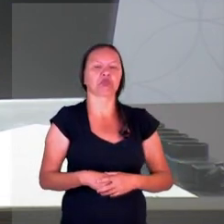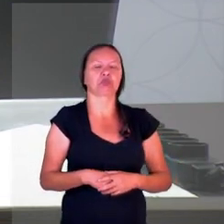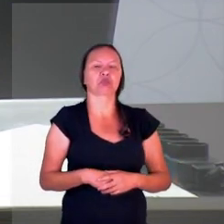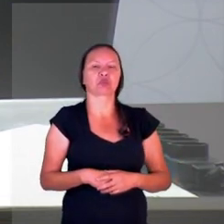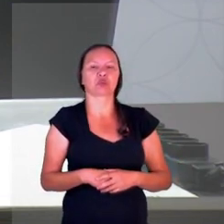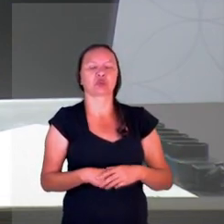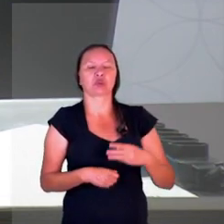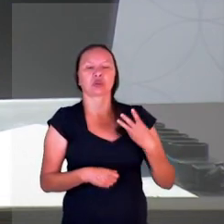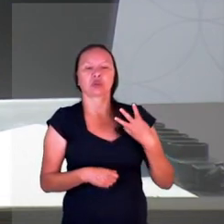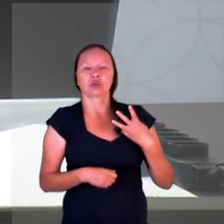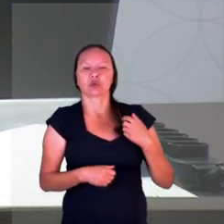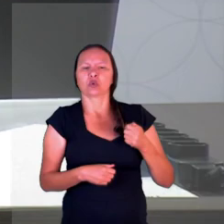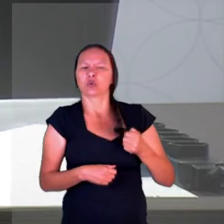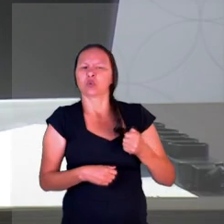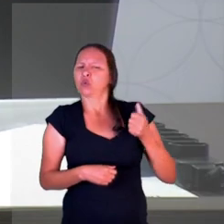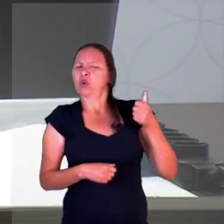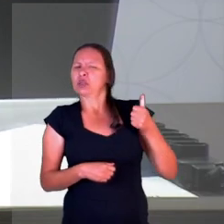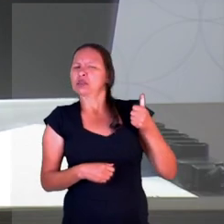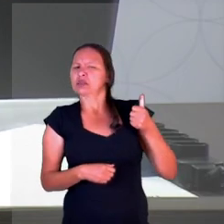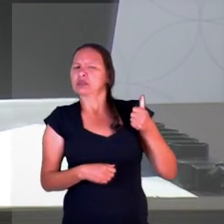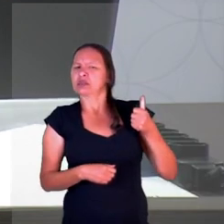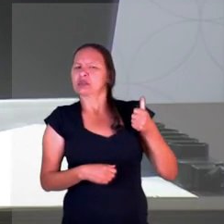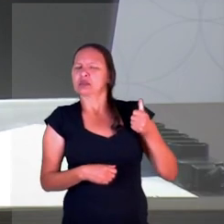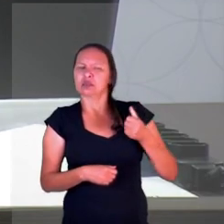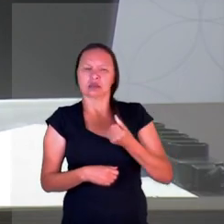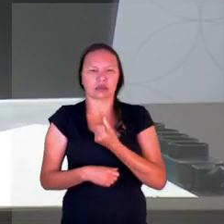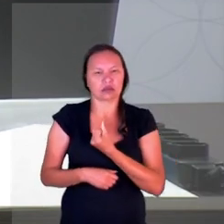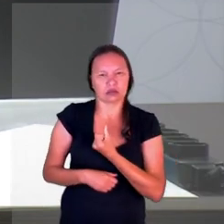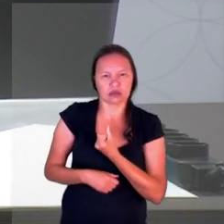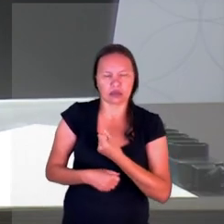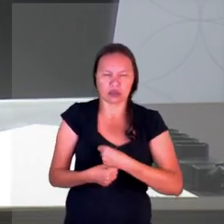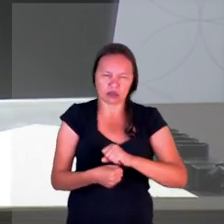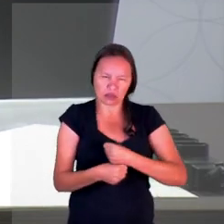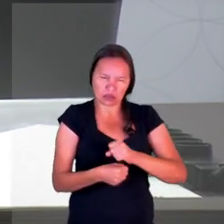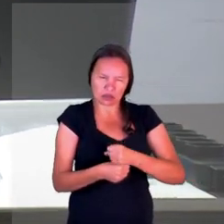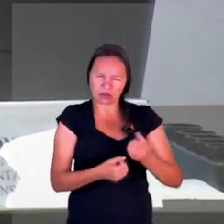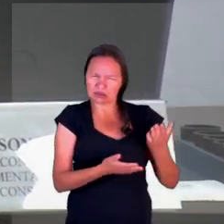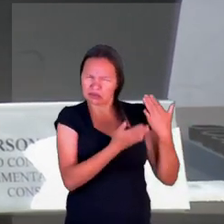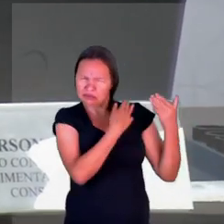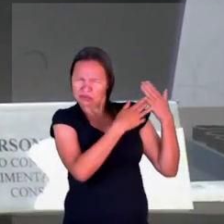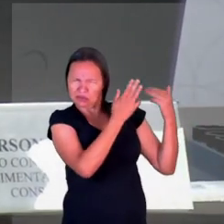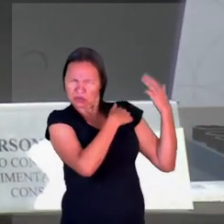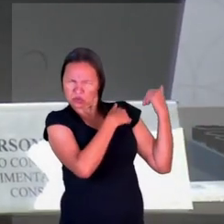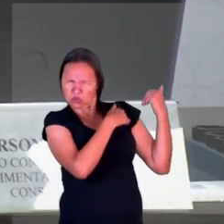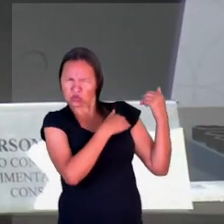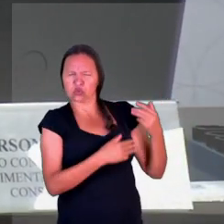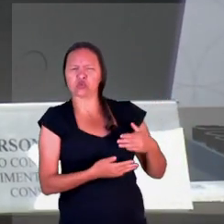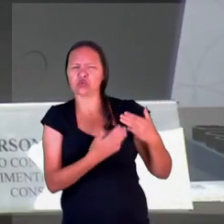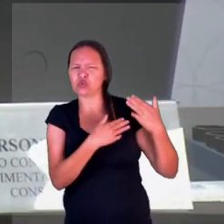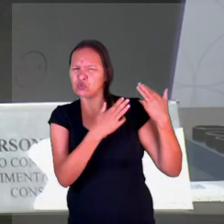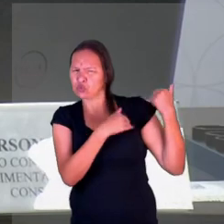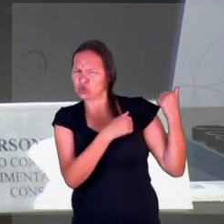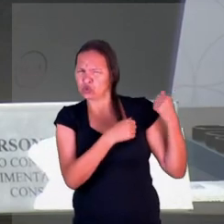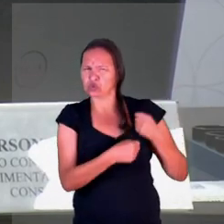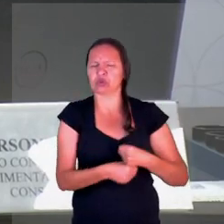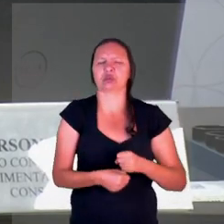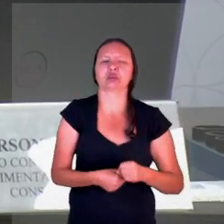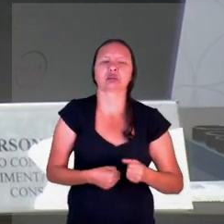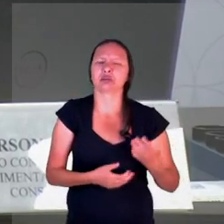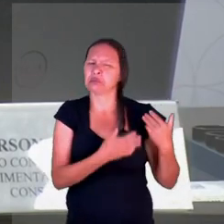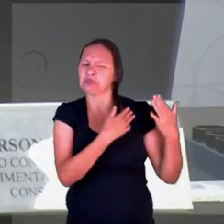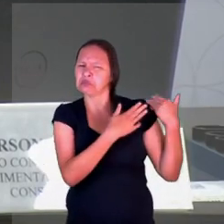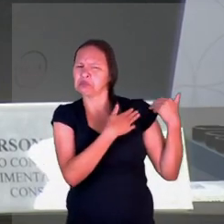quase eh 6 anos mas vamos dizer assim os quatro últimos anos o qual o coné